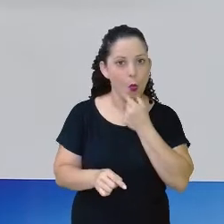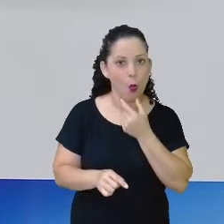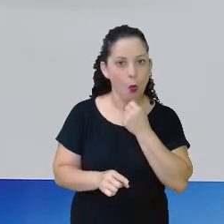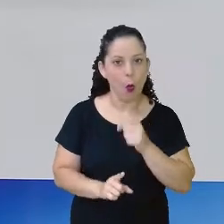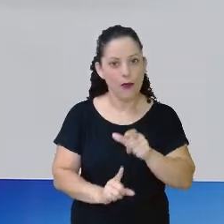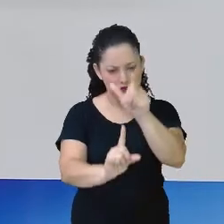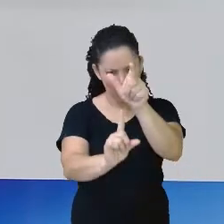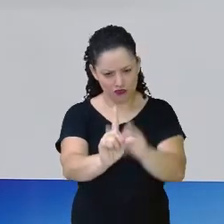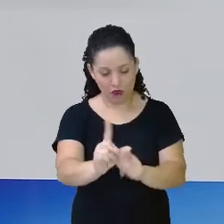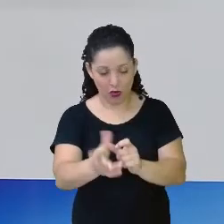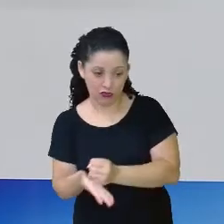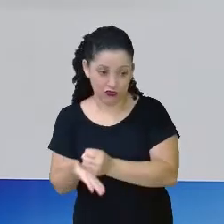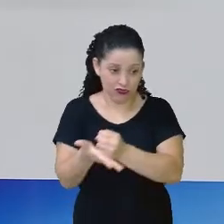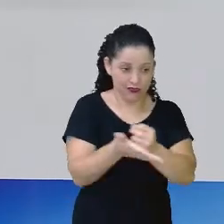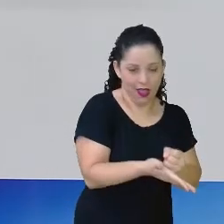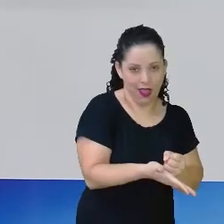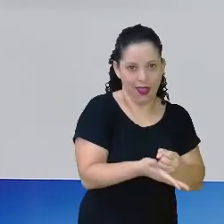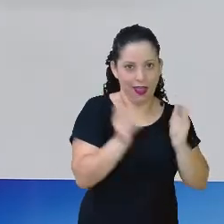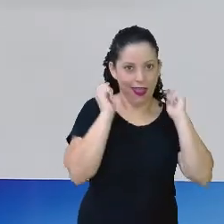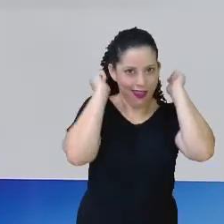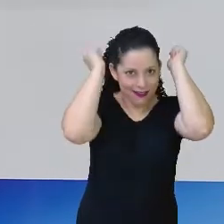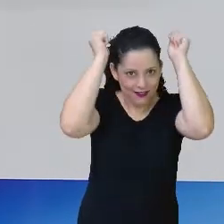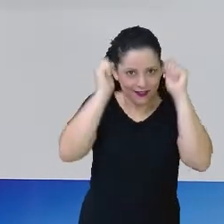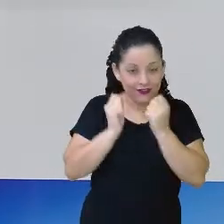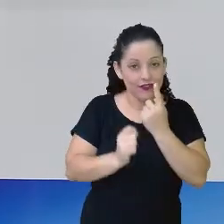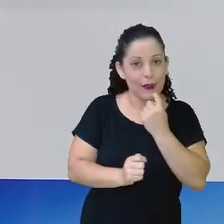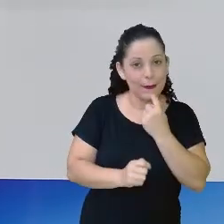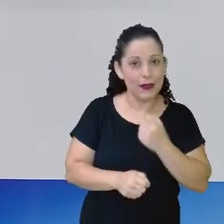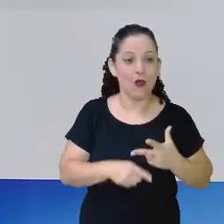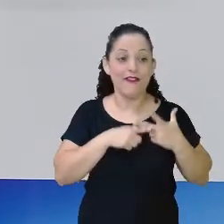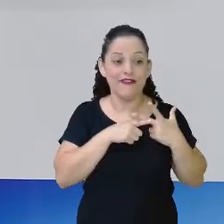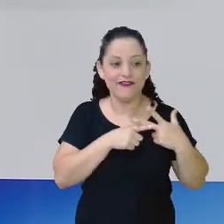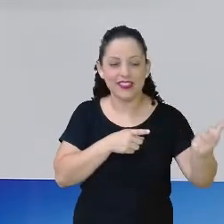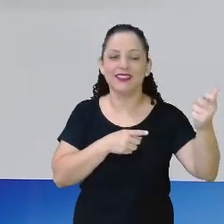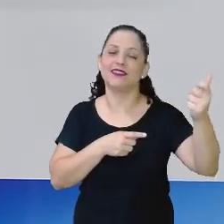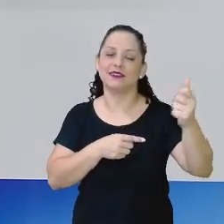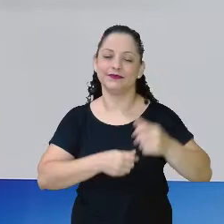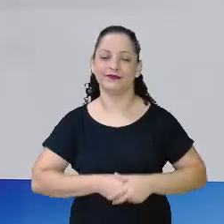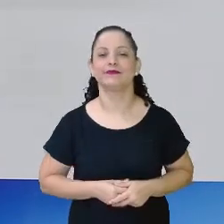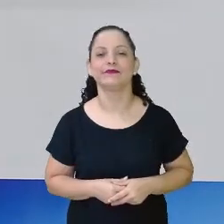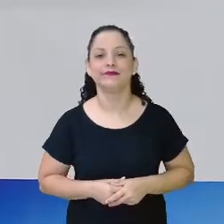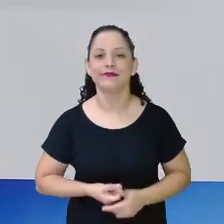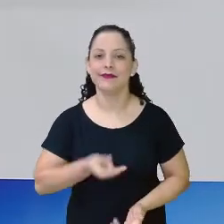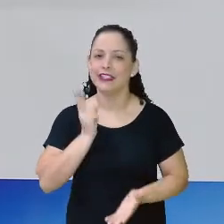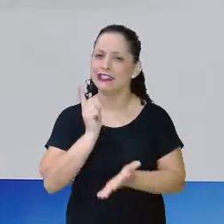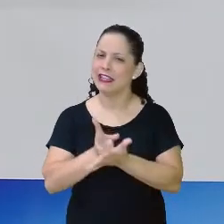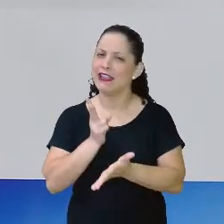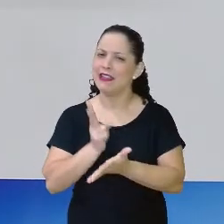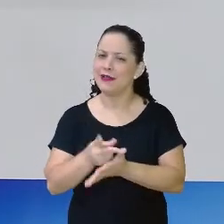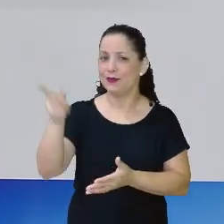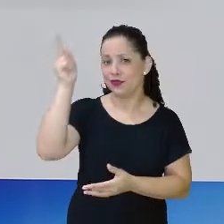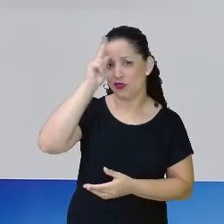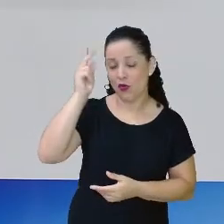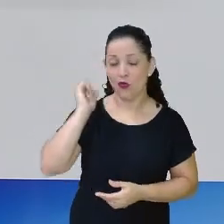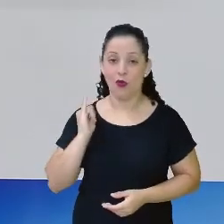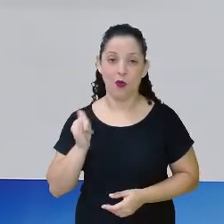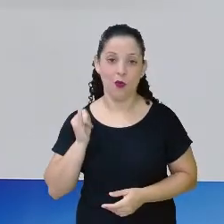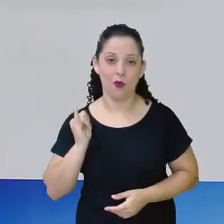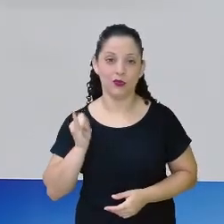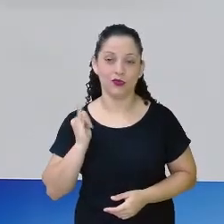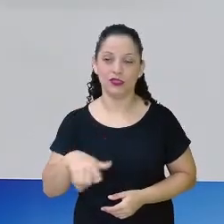ajudar a nossa heroína, Chapeuzinho Vermelho, a vencer os seus desafios. Sempre o que é que tem nos contos de fadas, queridos?